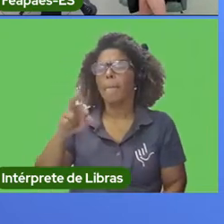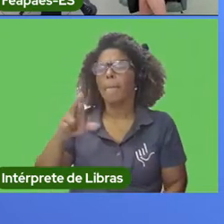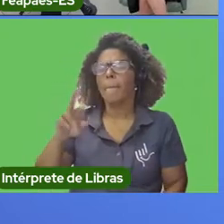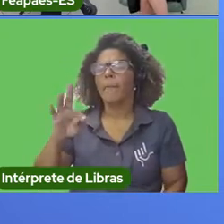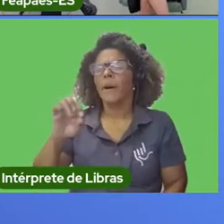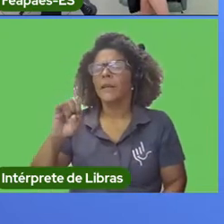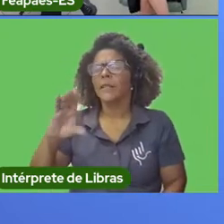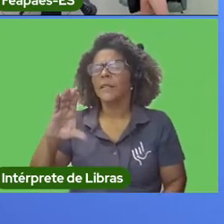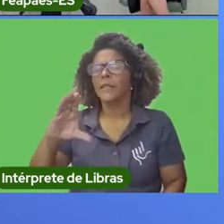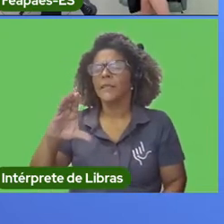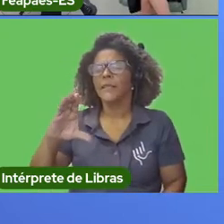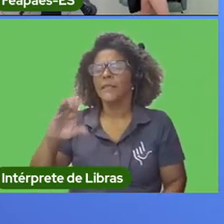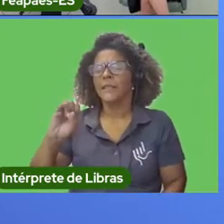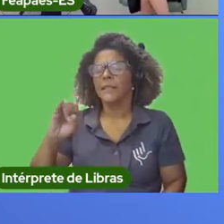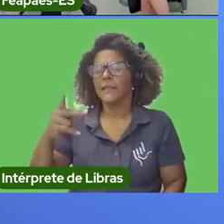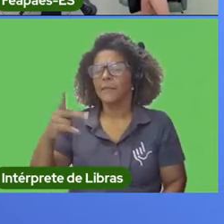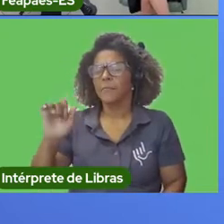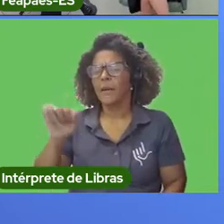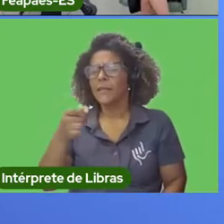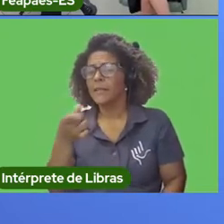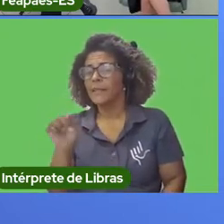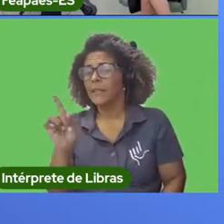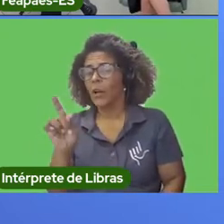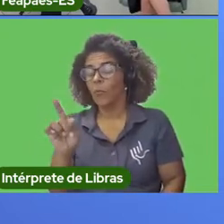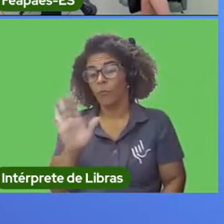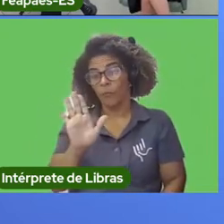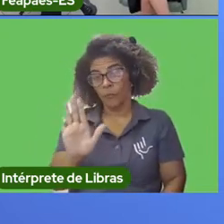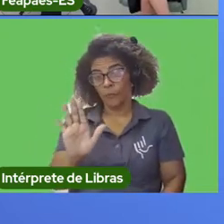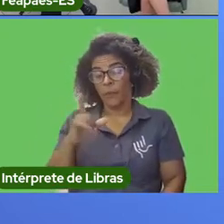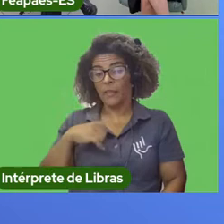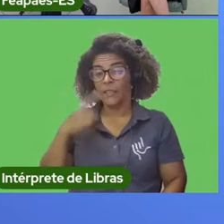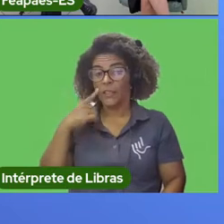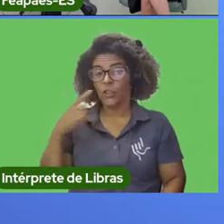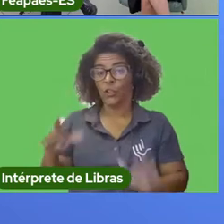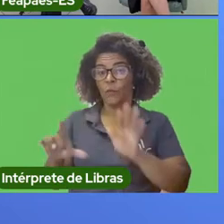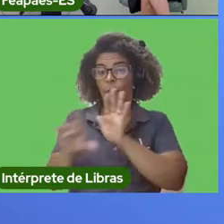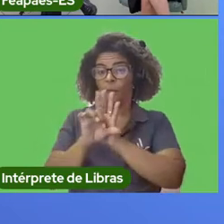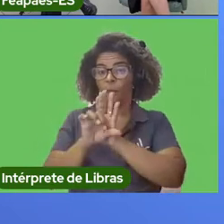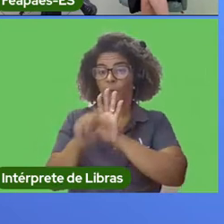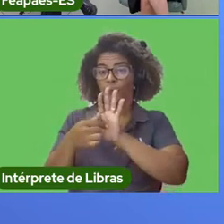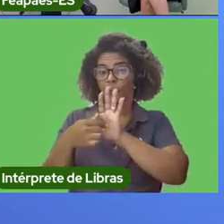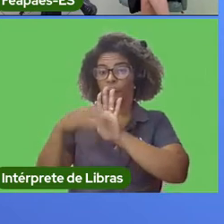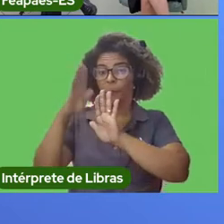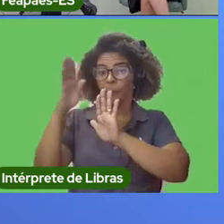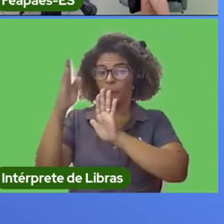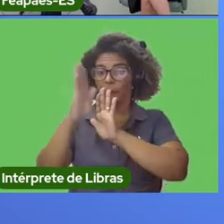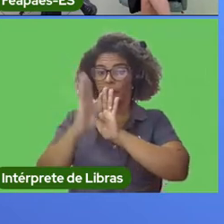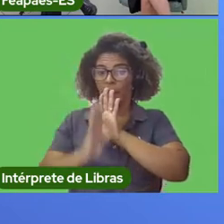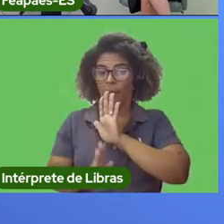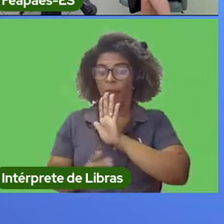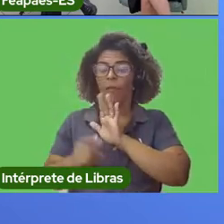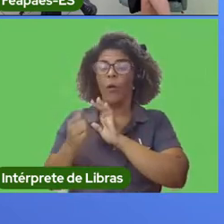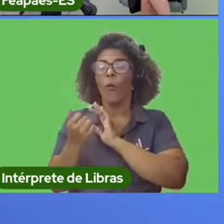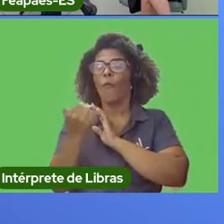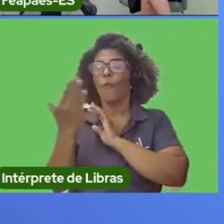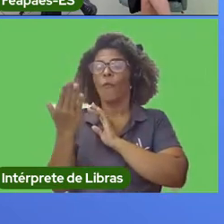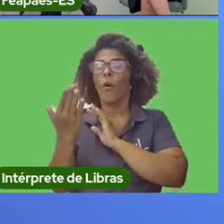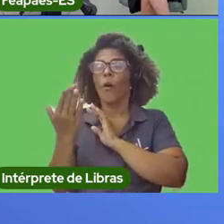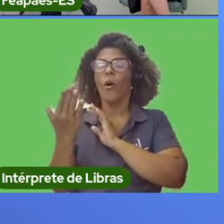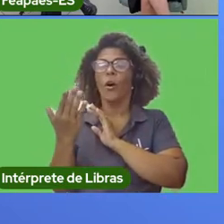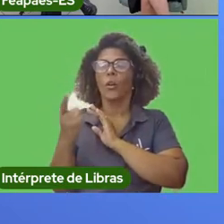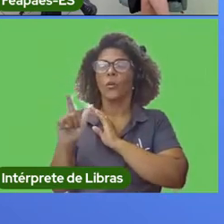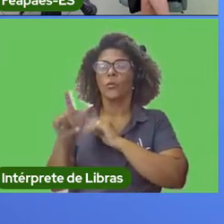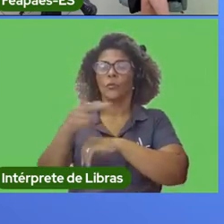da convenção? Se a gente olhar para a literatura nacional, na literatura nacional e internacional, ou até mesmo